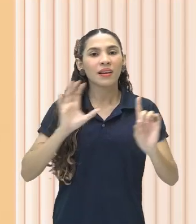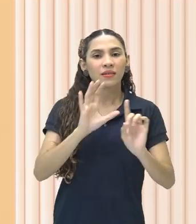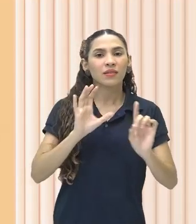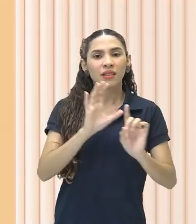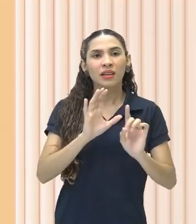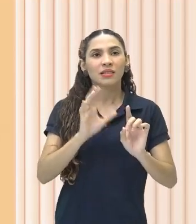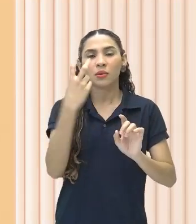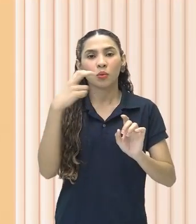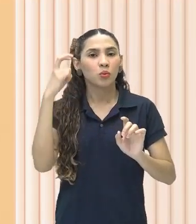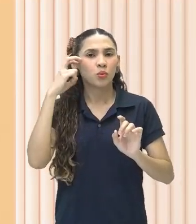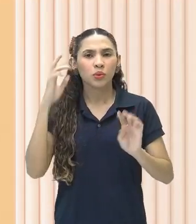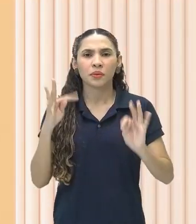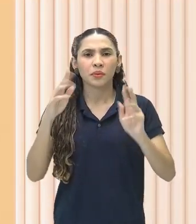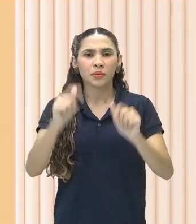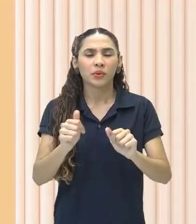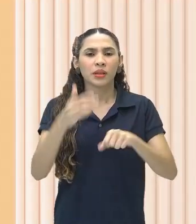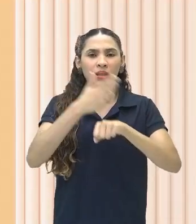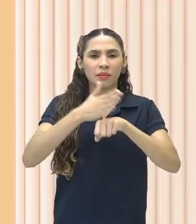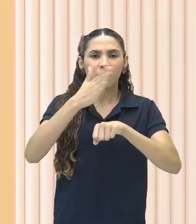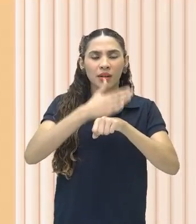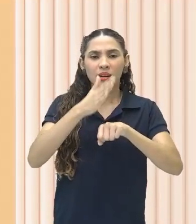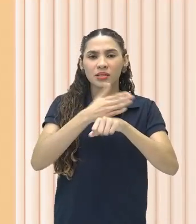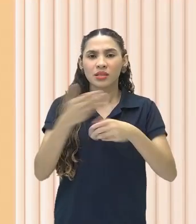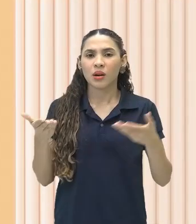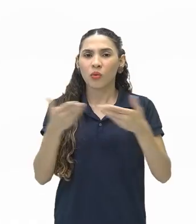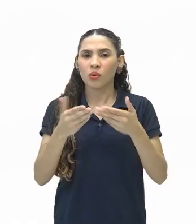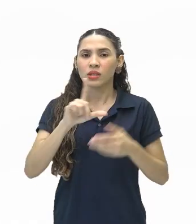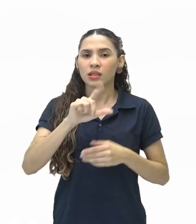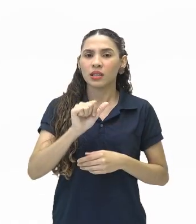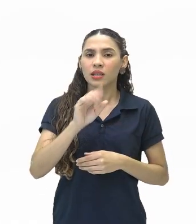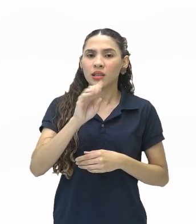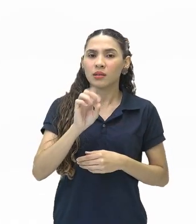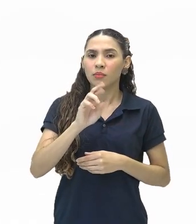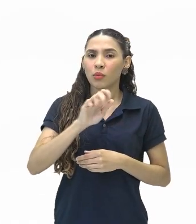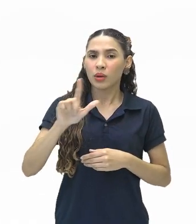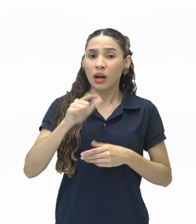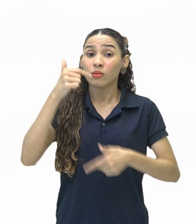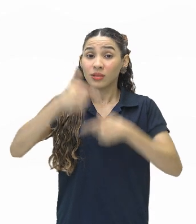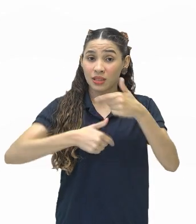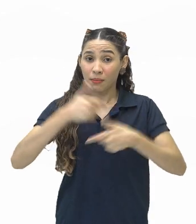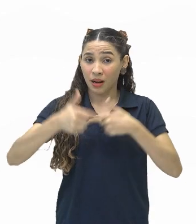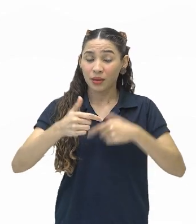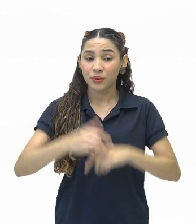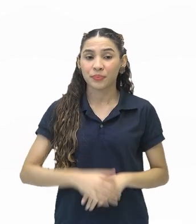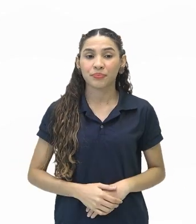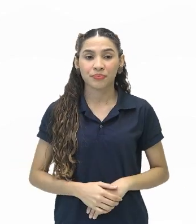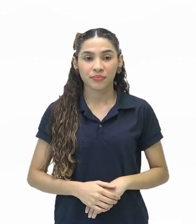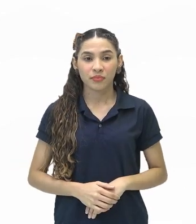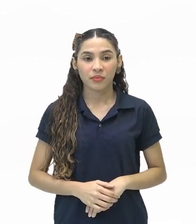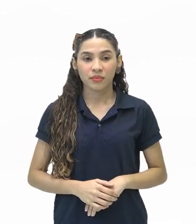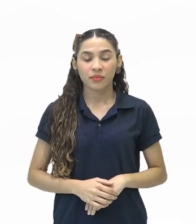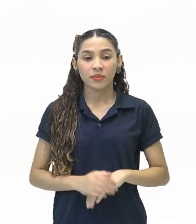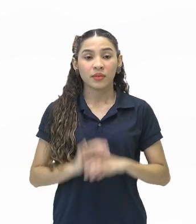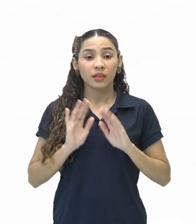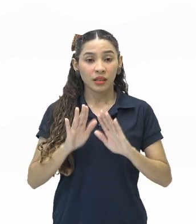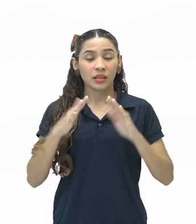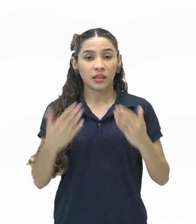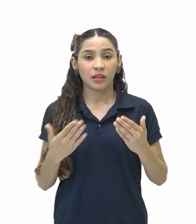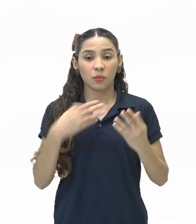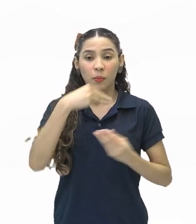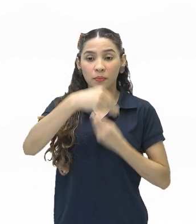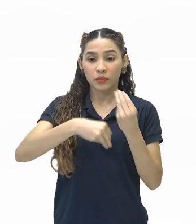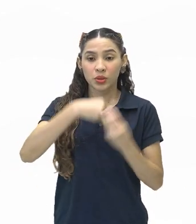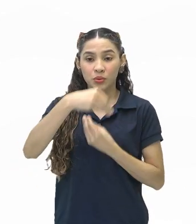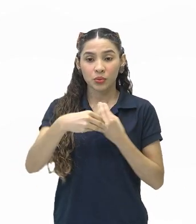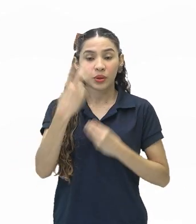então, dessa cultura toda na prática laboral, no trabalho? Vamos ver, olha só. Com a mistura